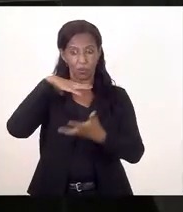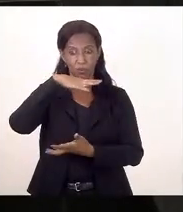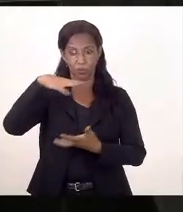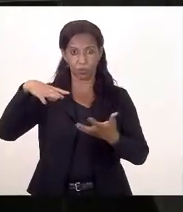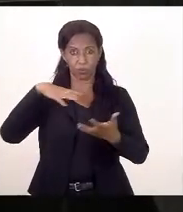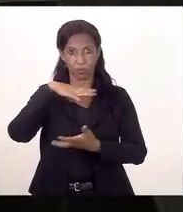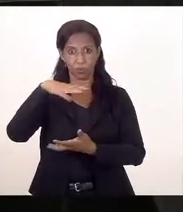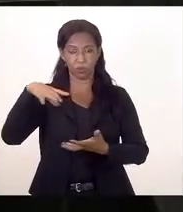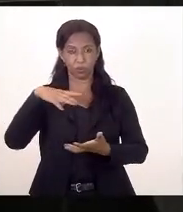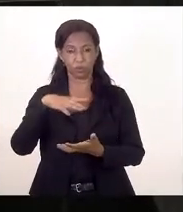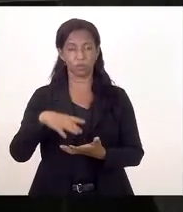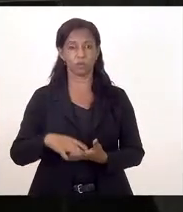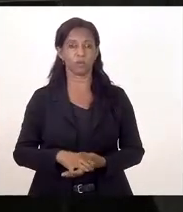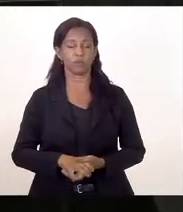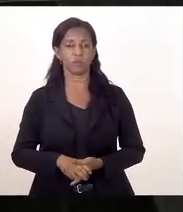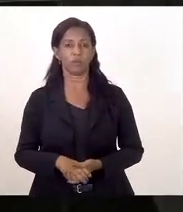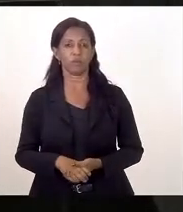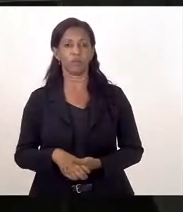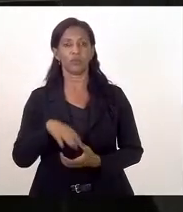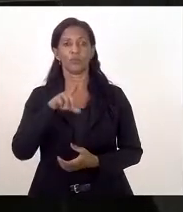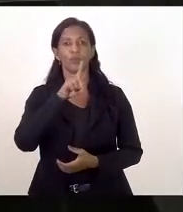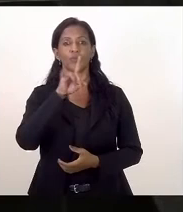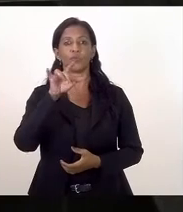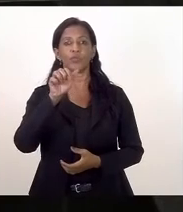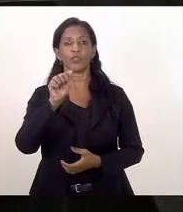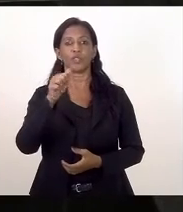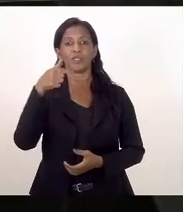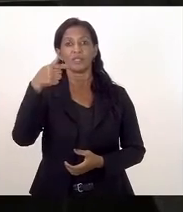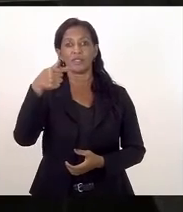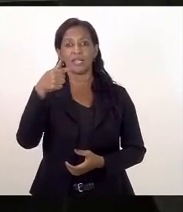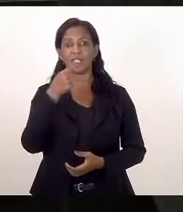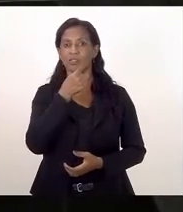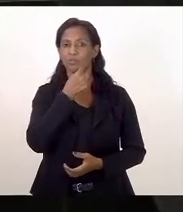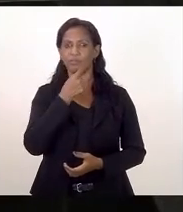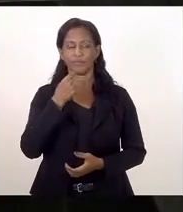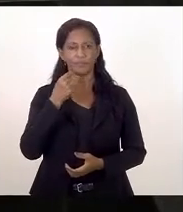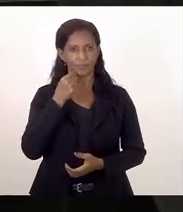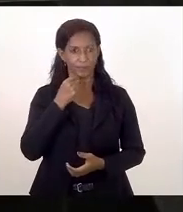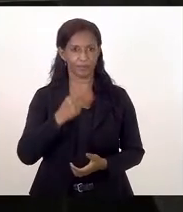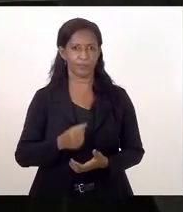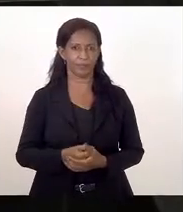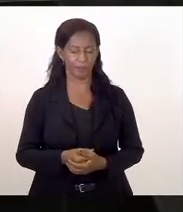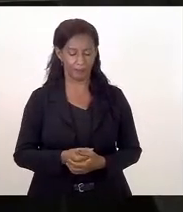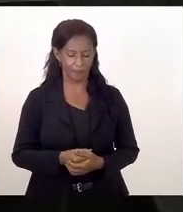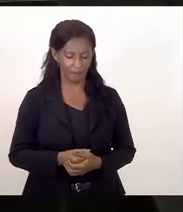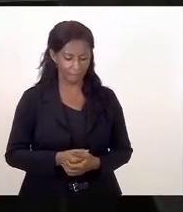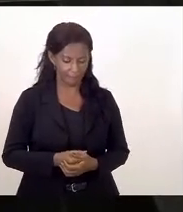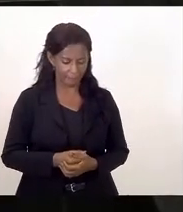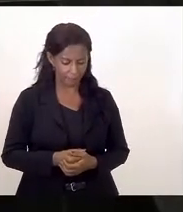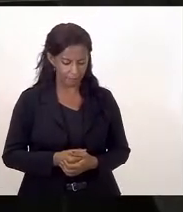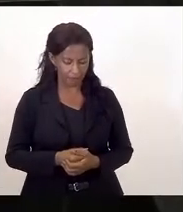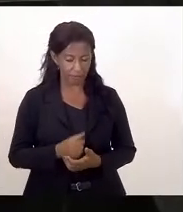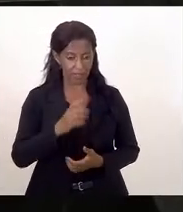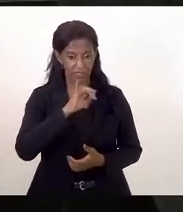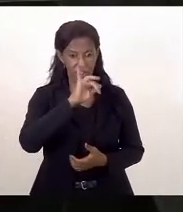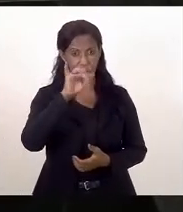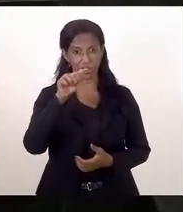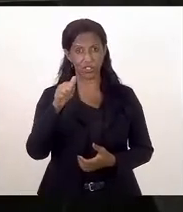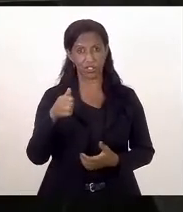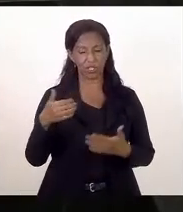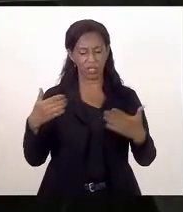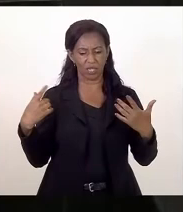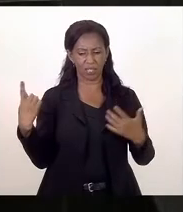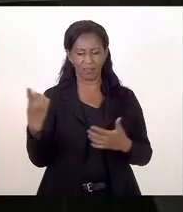no dia 7 de setembro, dia que nós comemoramos a